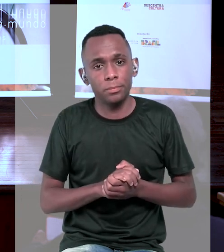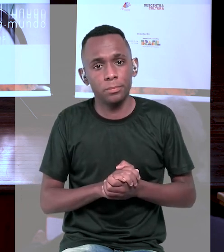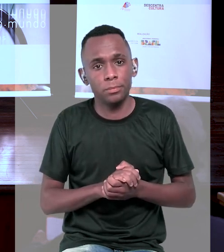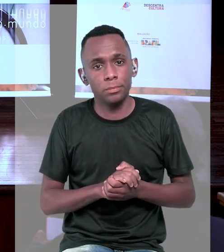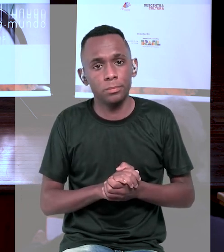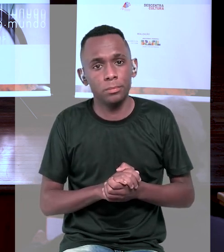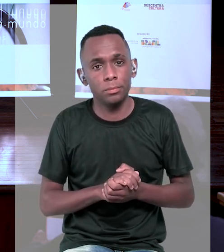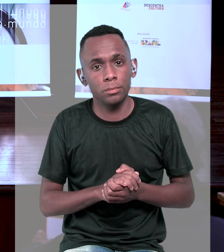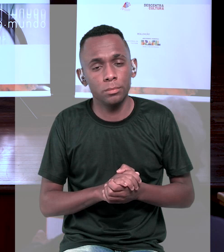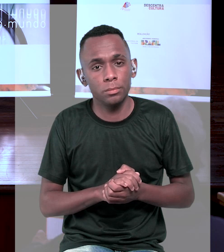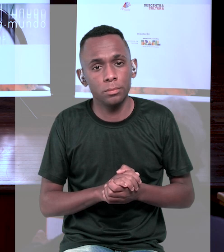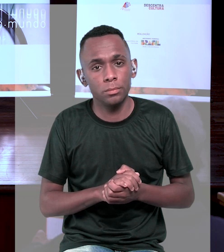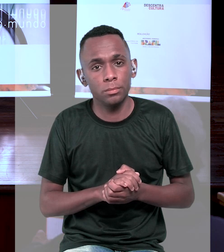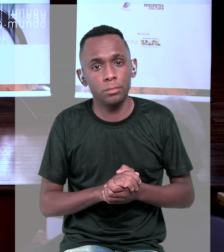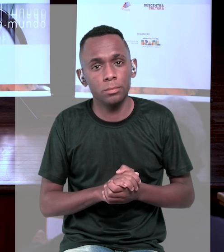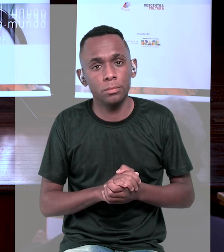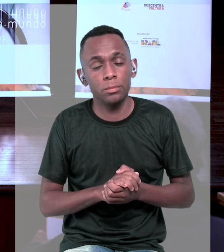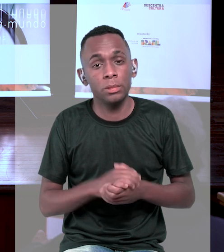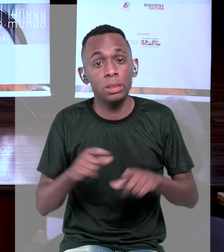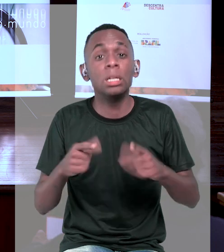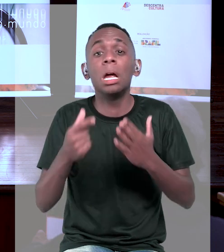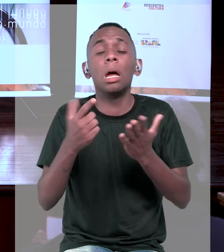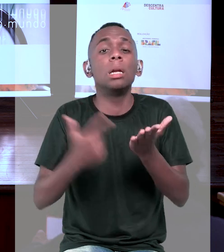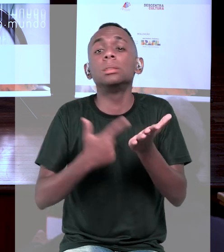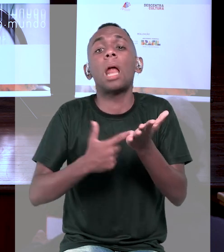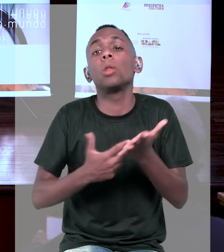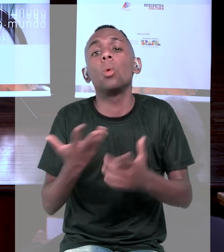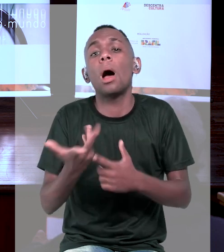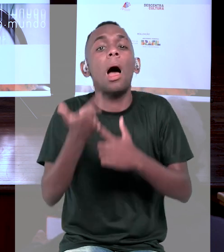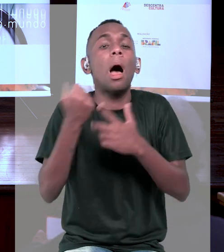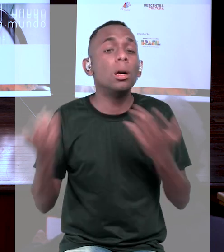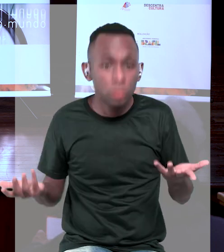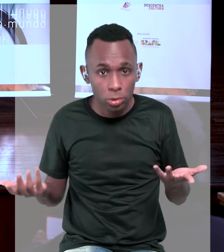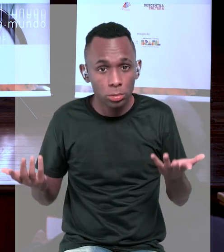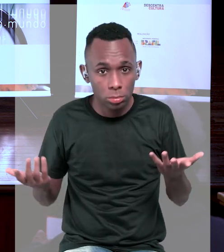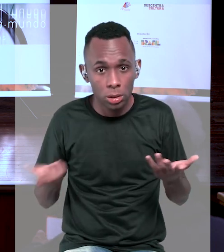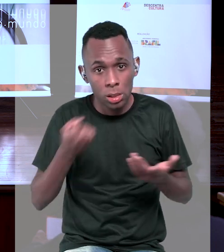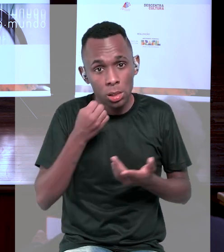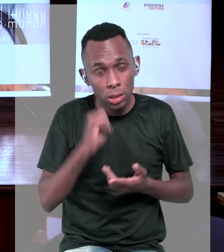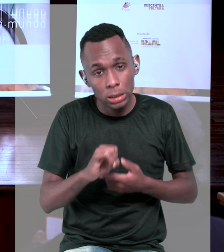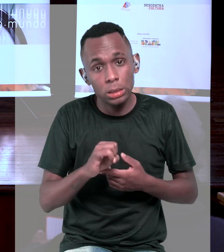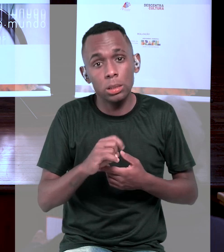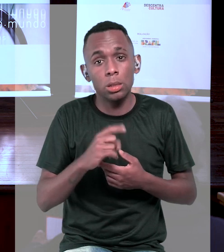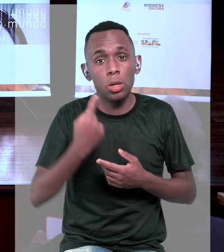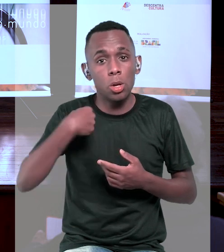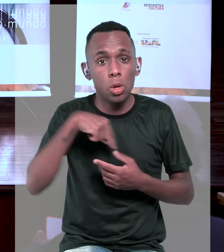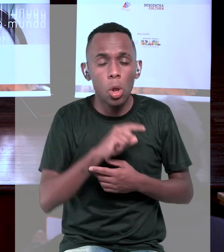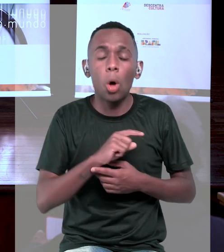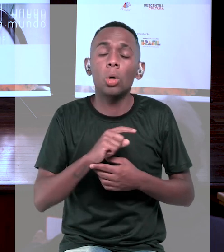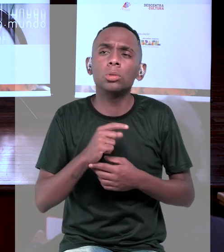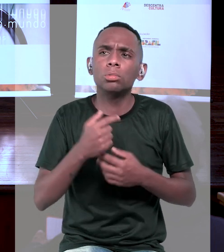Assim, e a literatura, né? E a arte? Se a gente estender um pouco a pergunta. Eu gostaria até